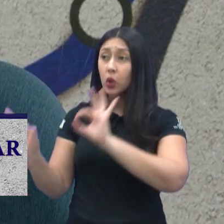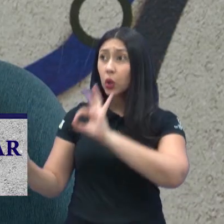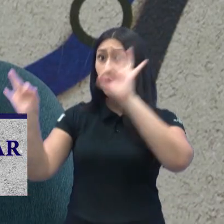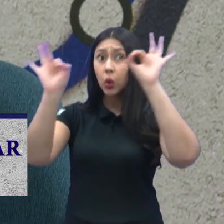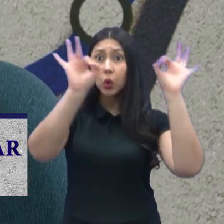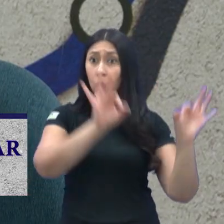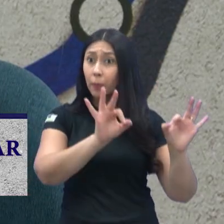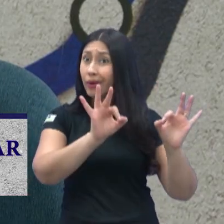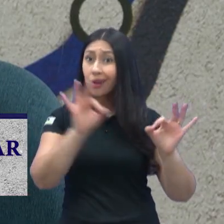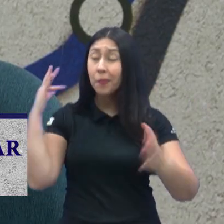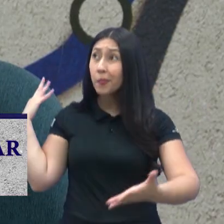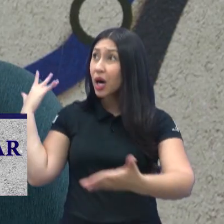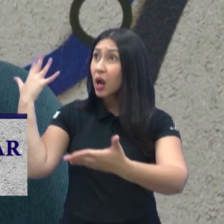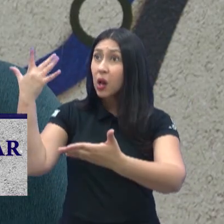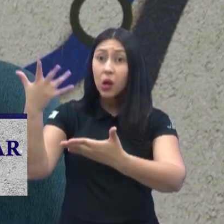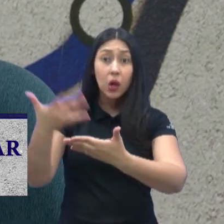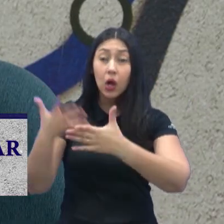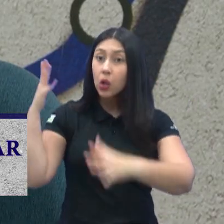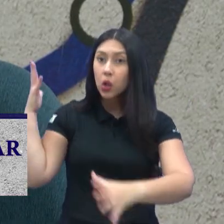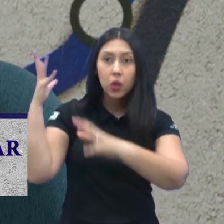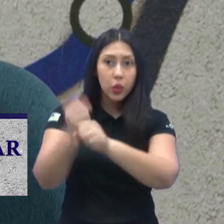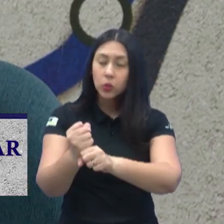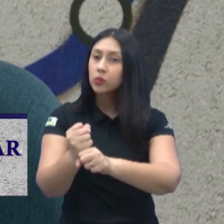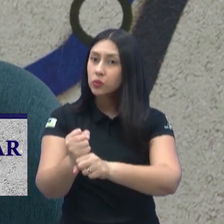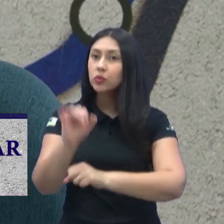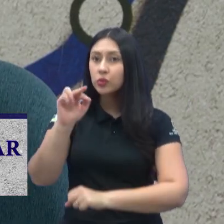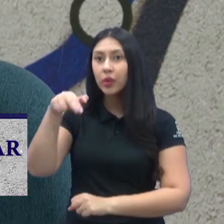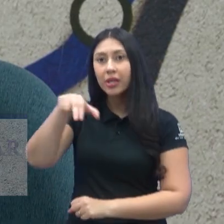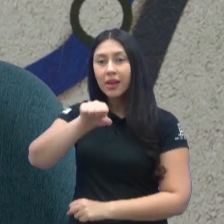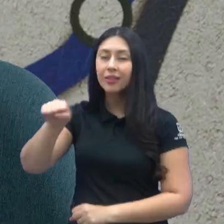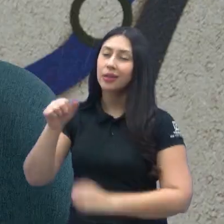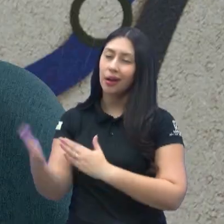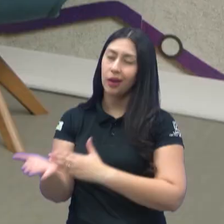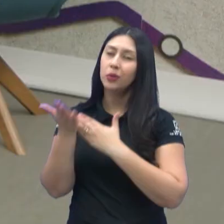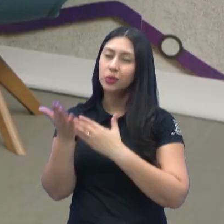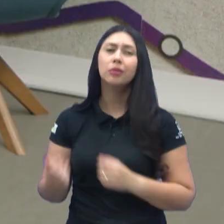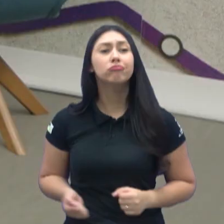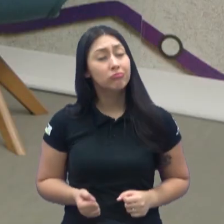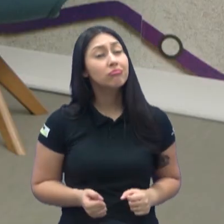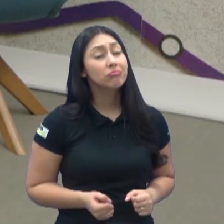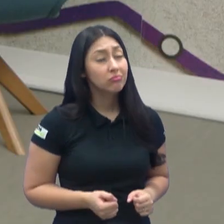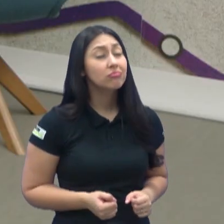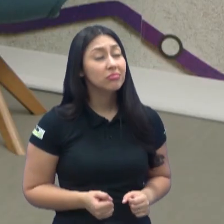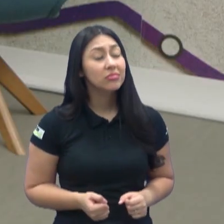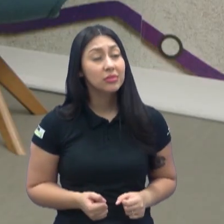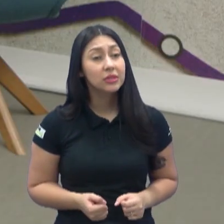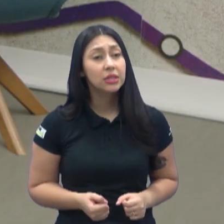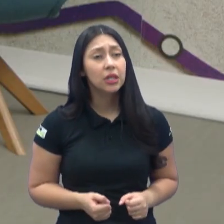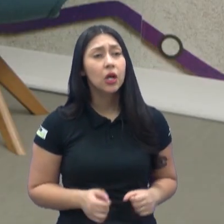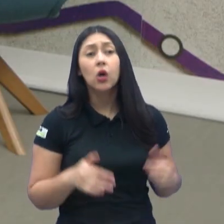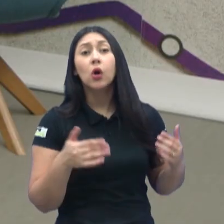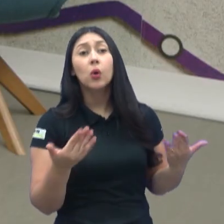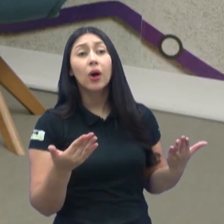toda a sua vida contributiva ali dentro do INSS mesmo e facilita demais, né? Certo, doutora. Quais os erros